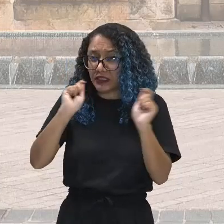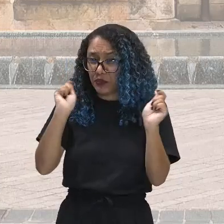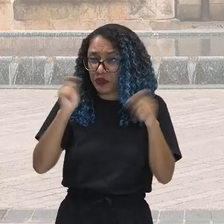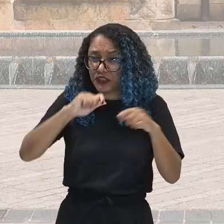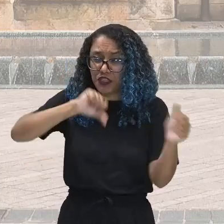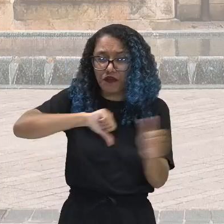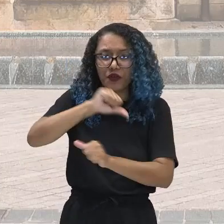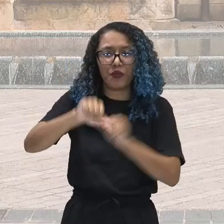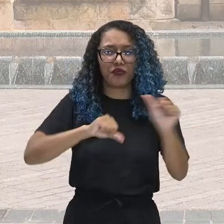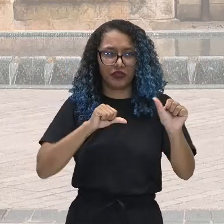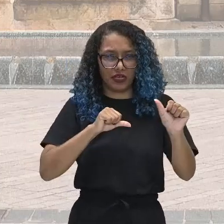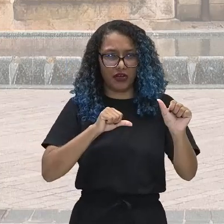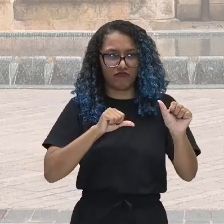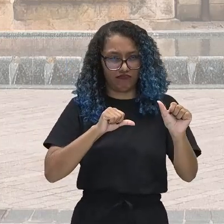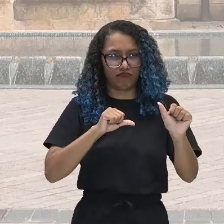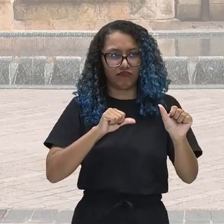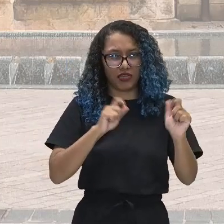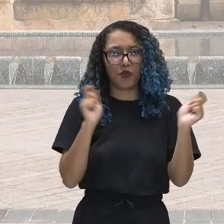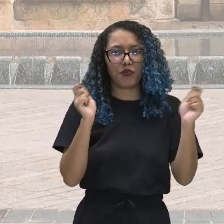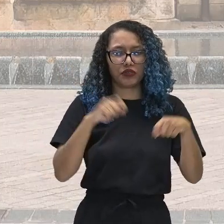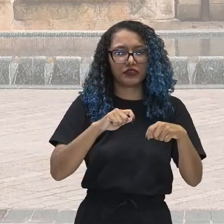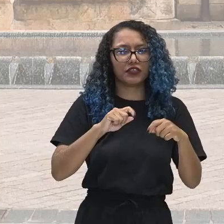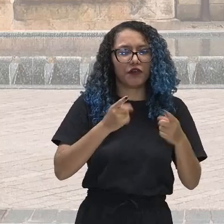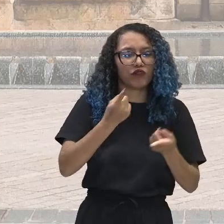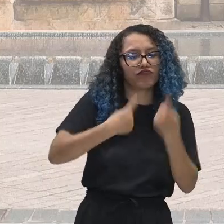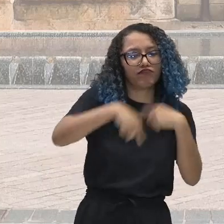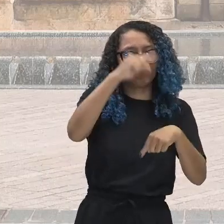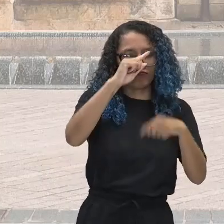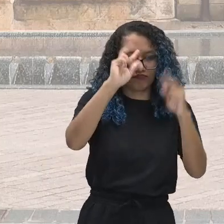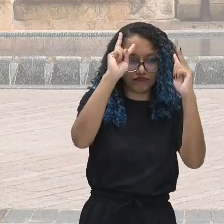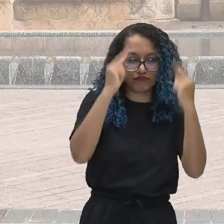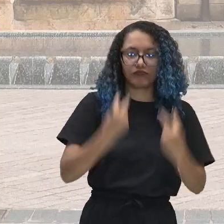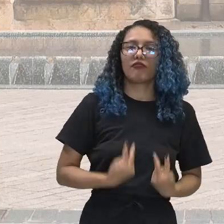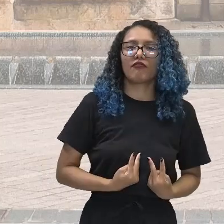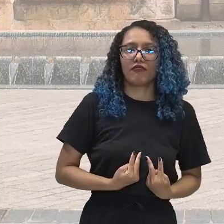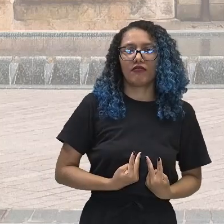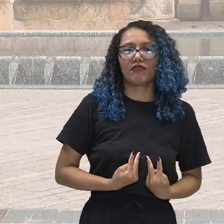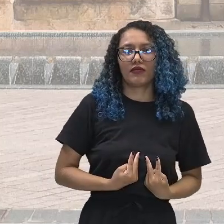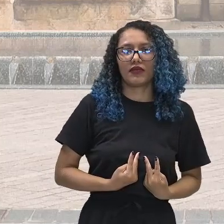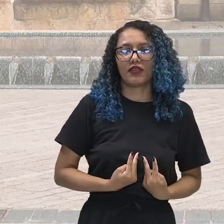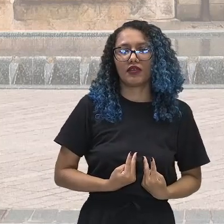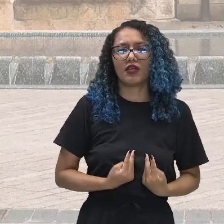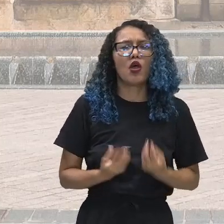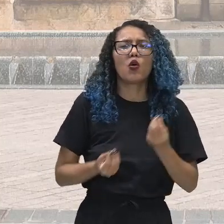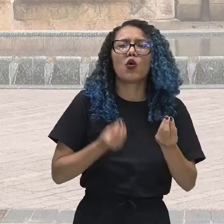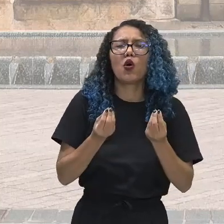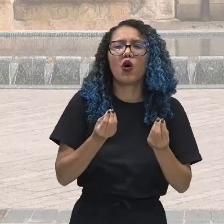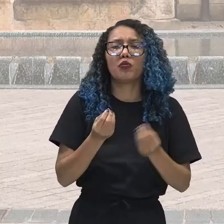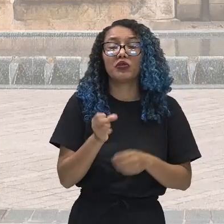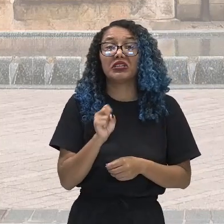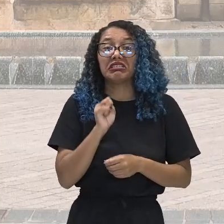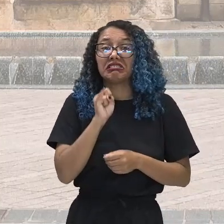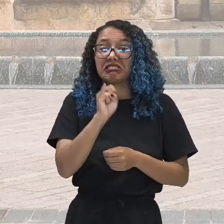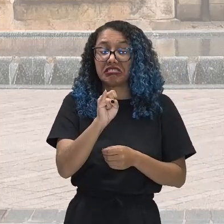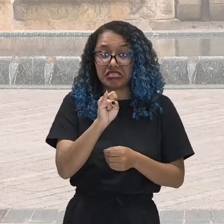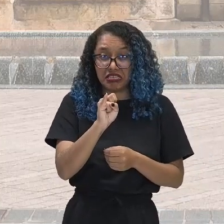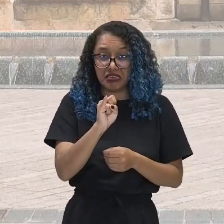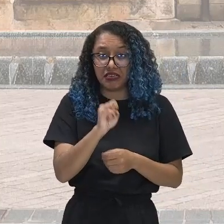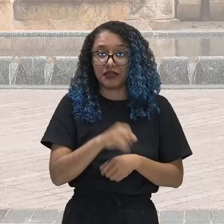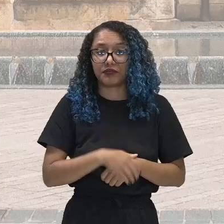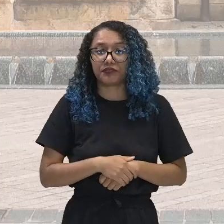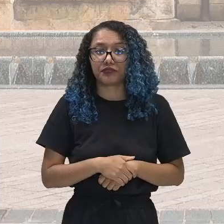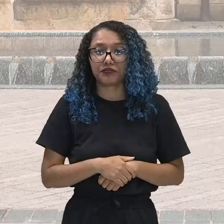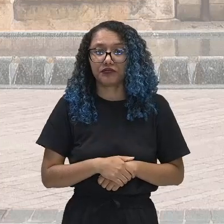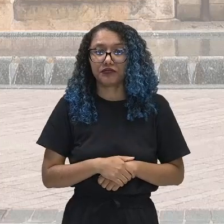um ser humano. A partir de quê? A partir do momento que este indivíduo se